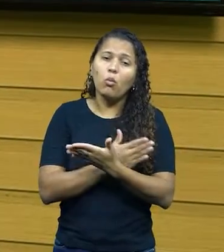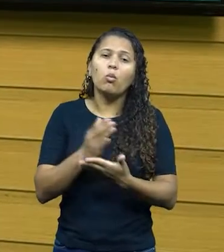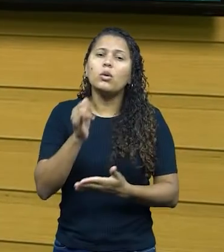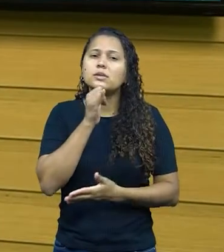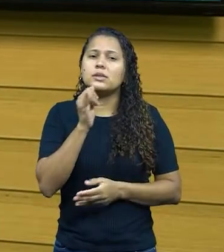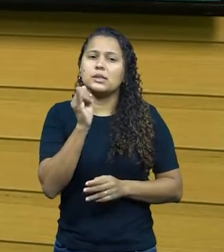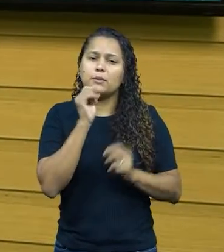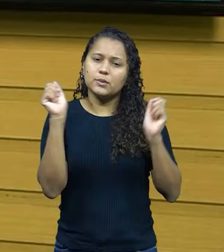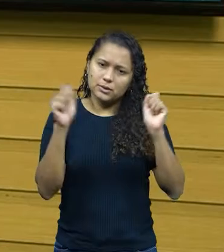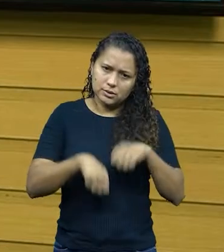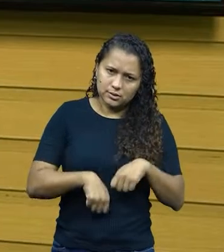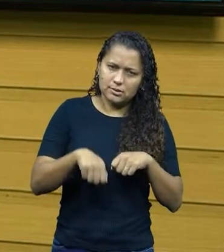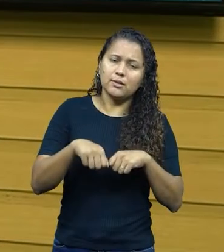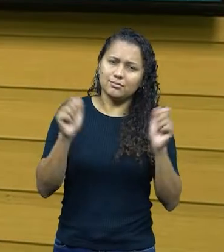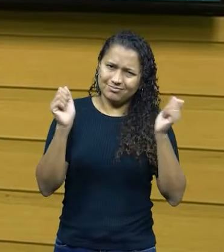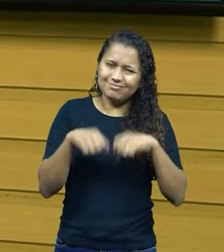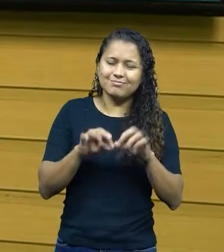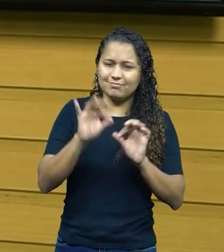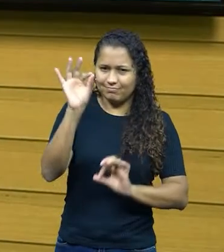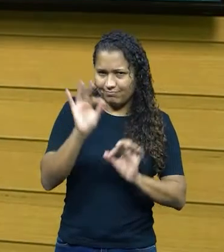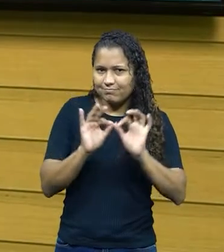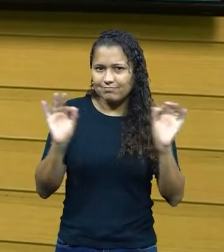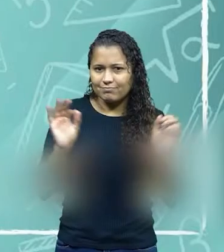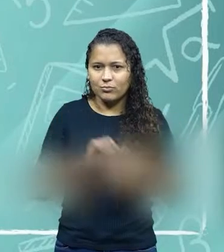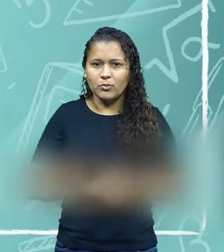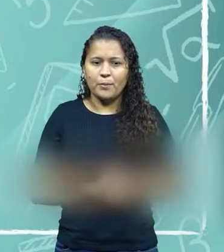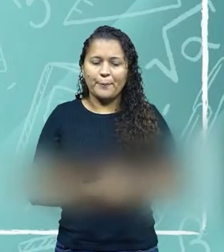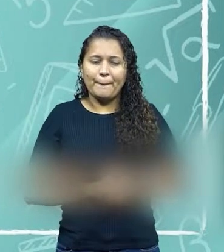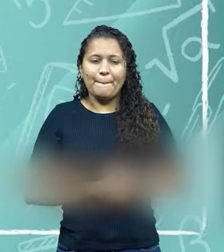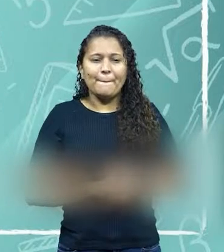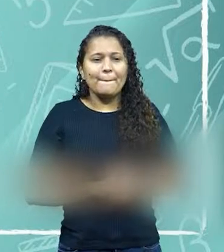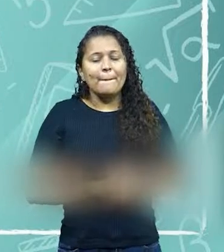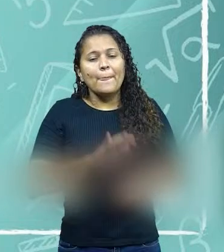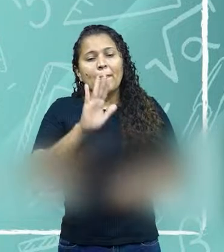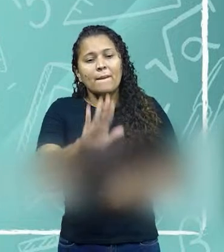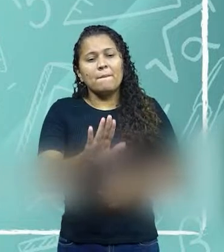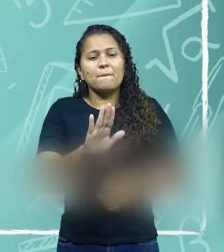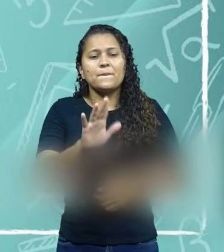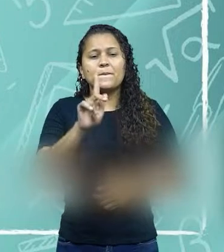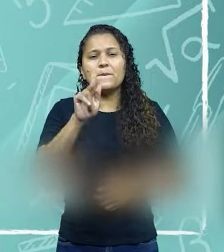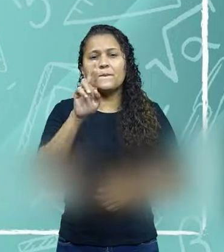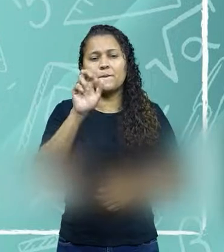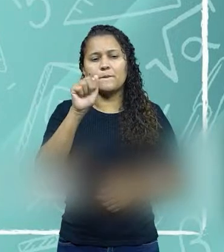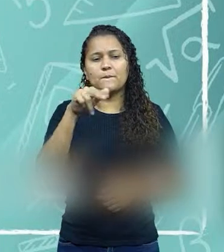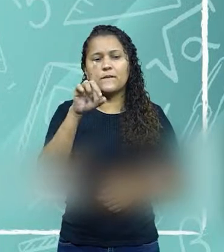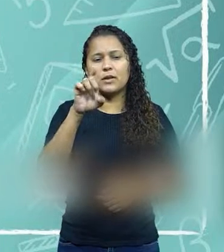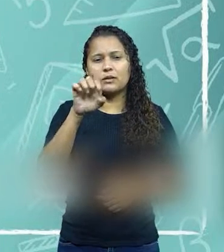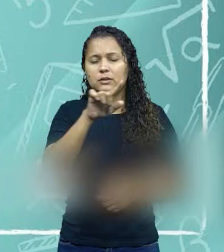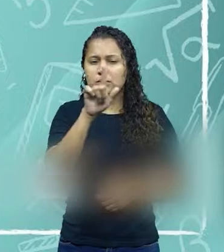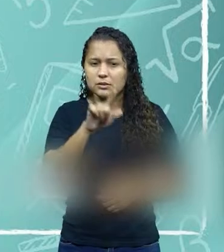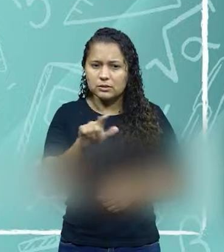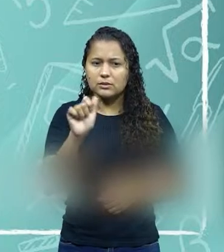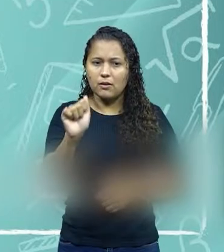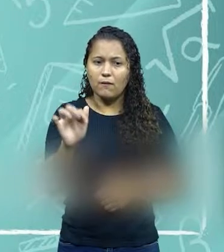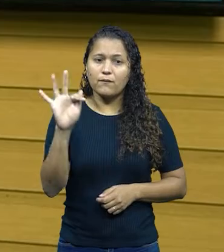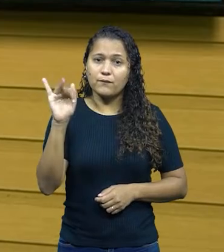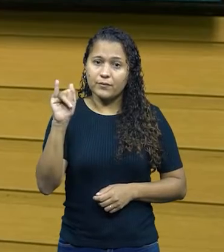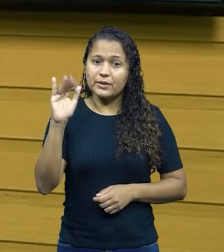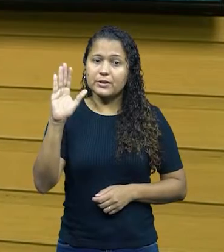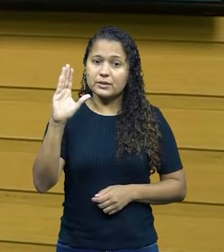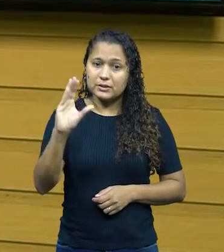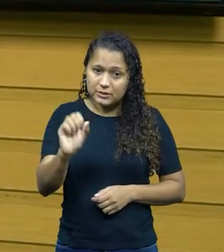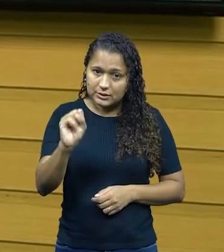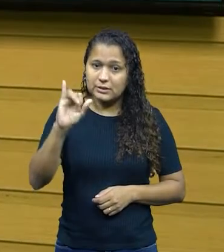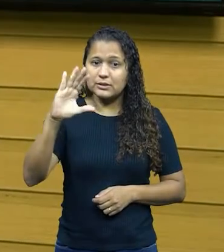de grandezas físicas que podem ser medidos. Grandeza física, ela é diferente de unidade física, tá?